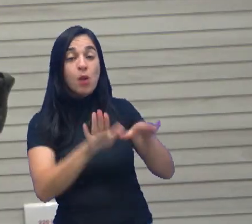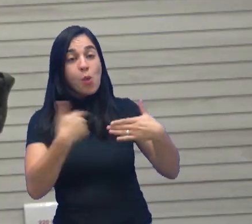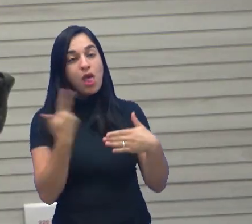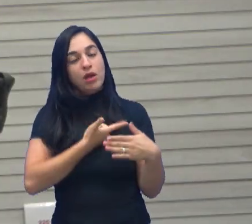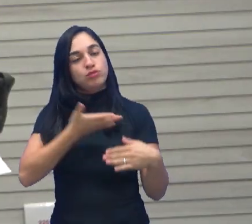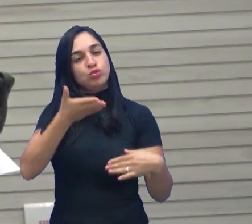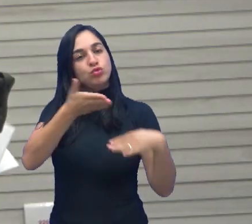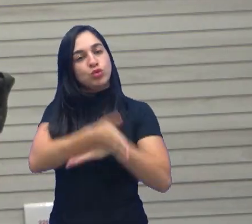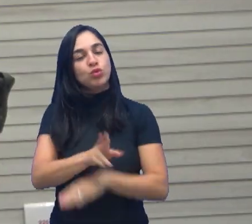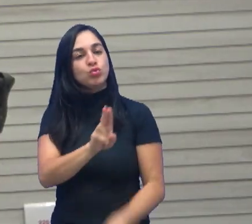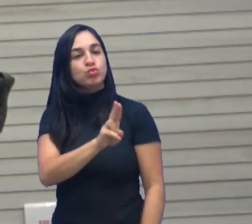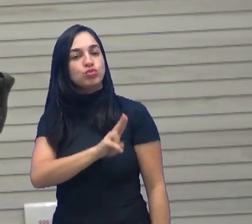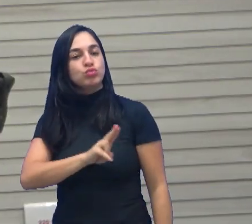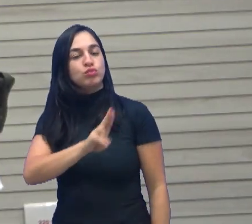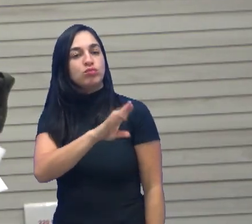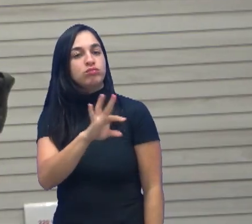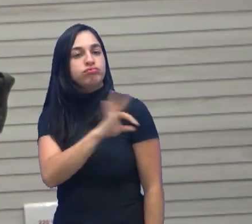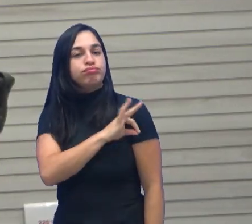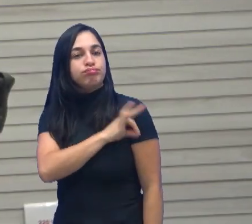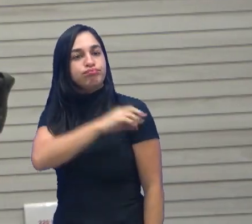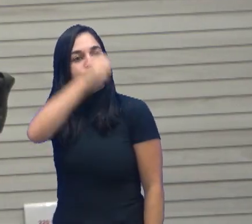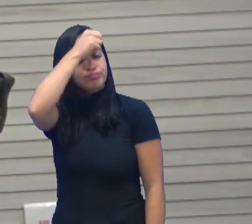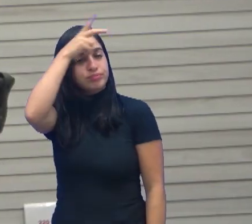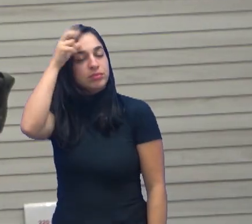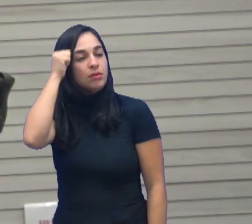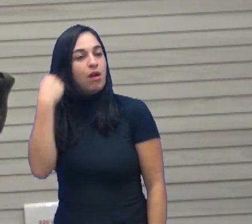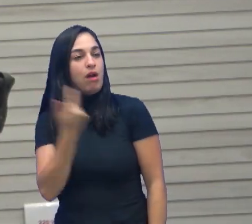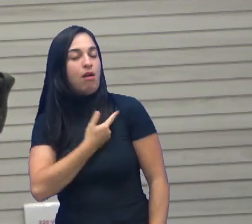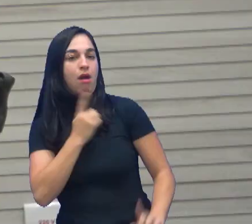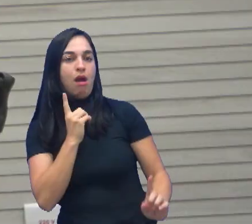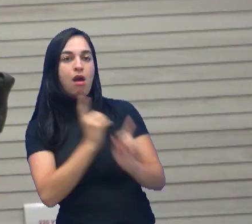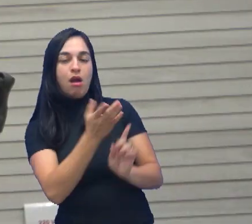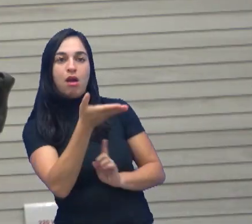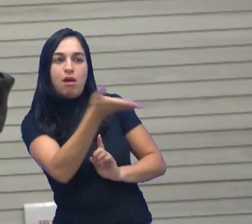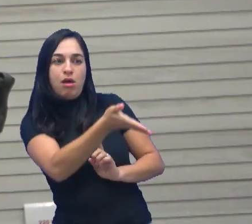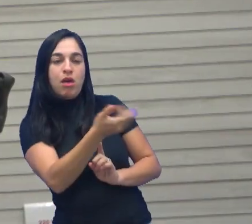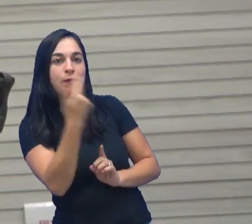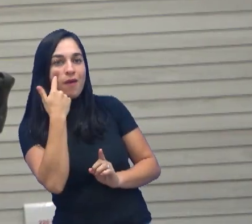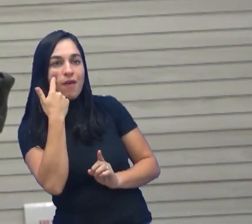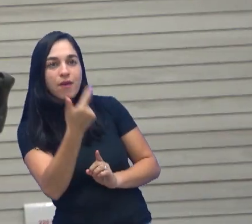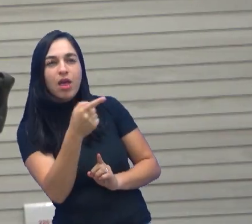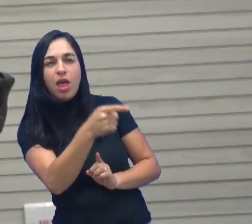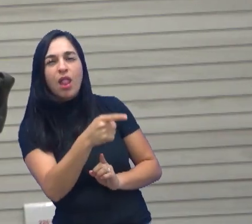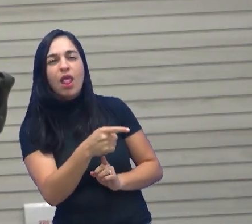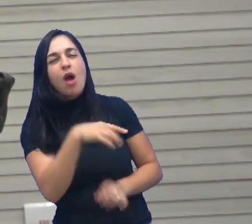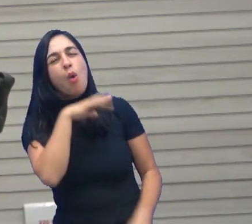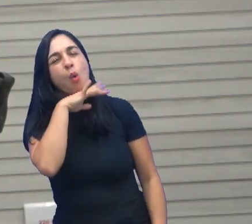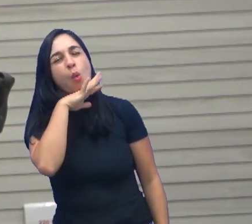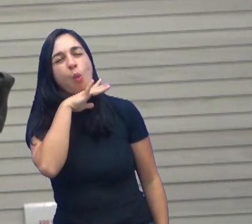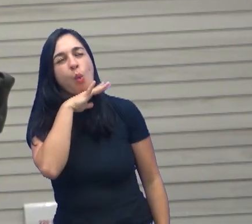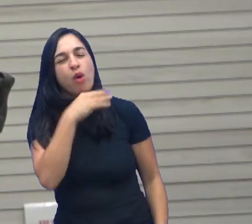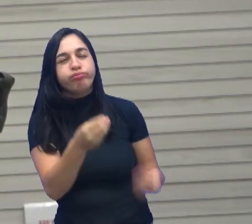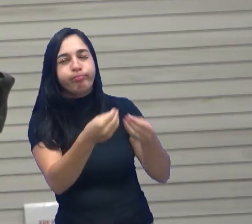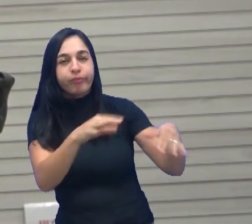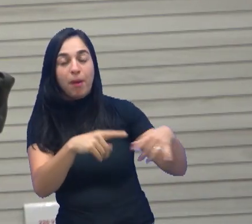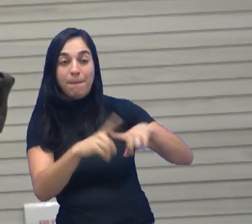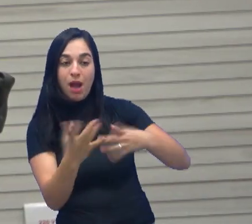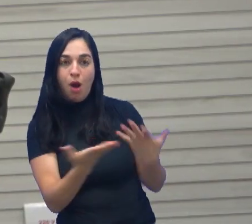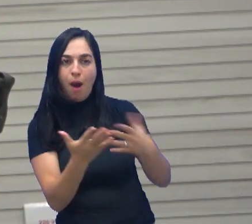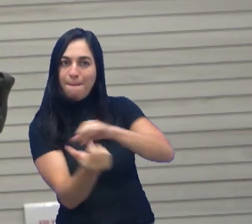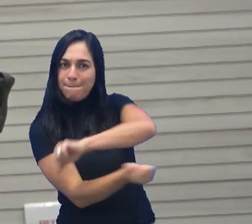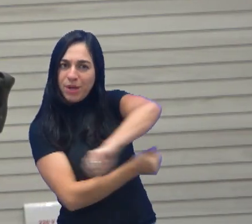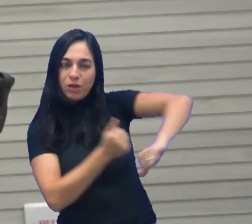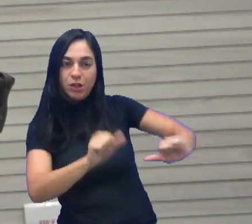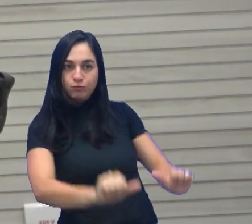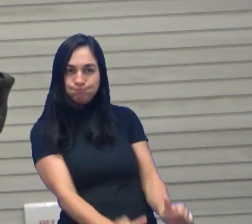Municipal sucateada, abandonada, desvalorizada, e hoje nós temos uma Guarda Municipal que é referência e excelência